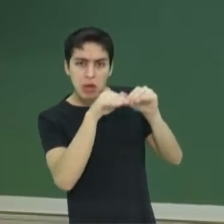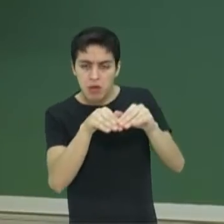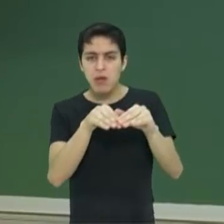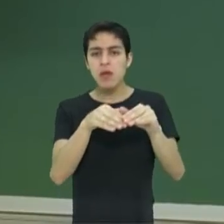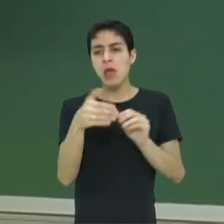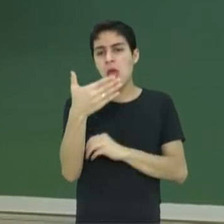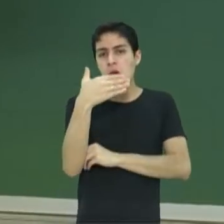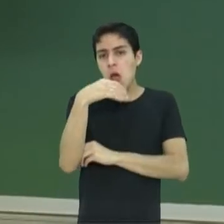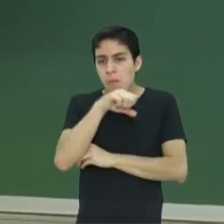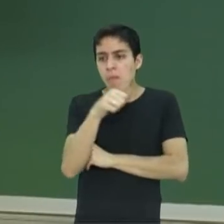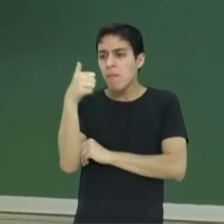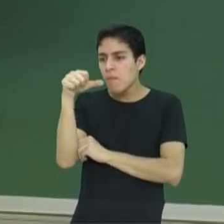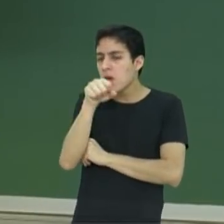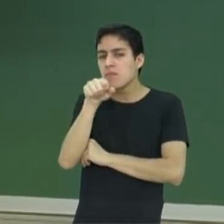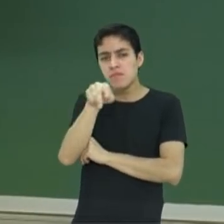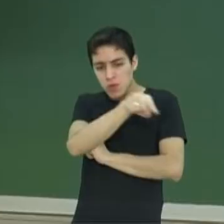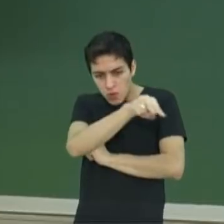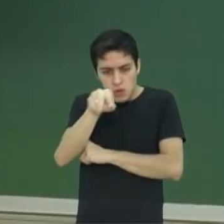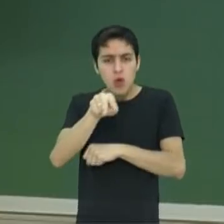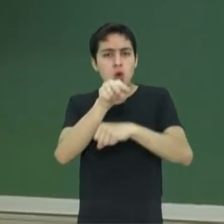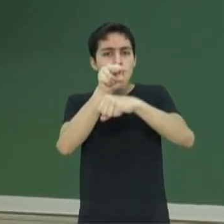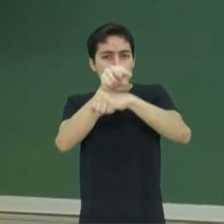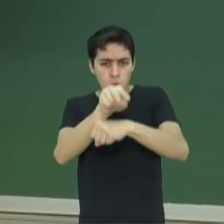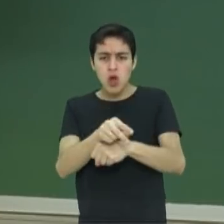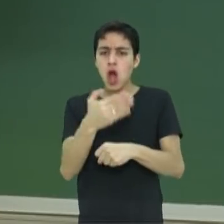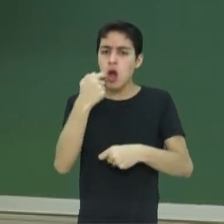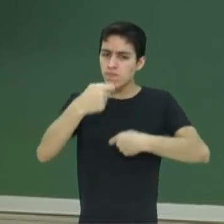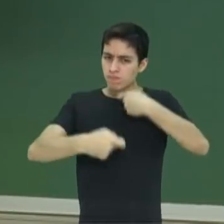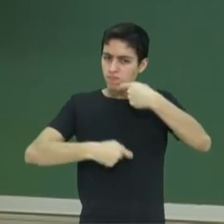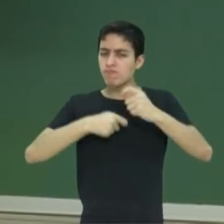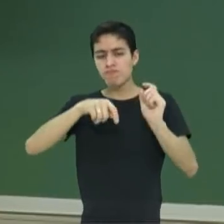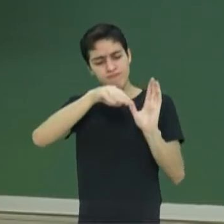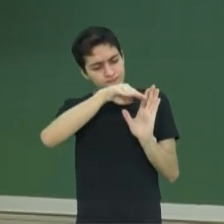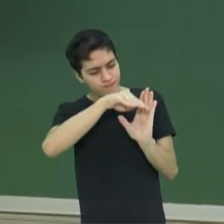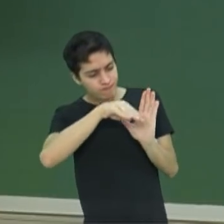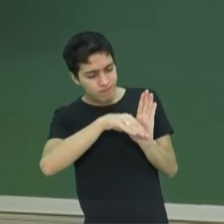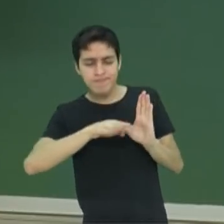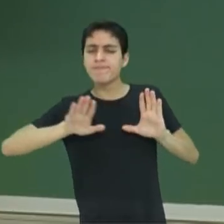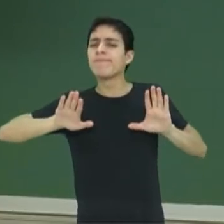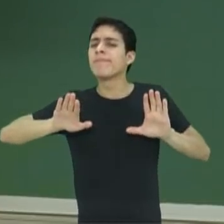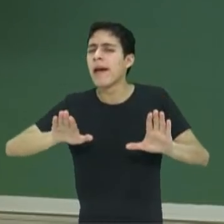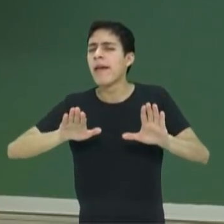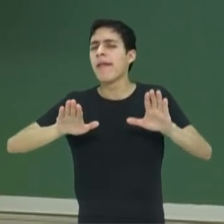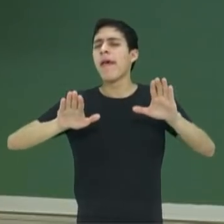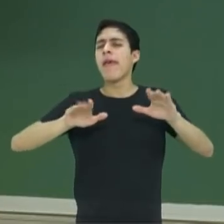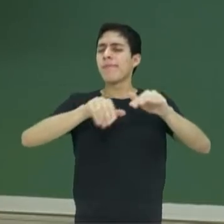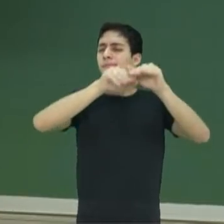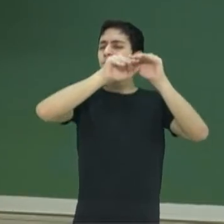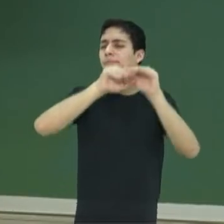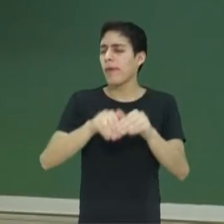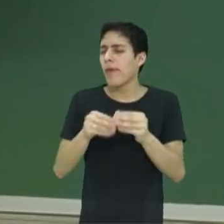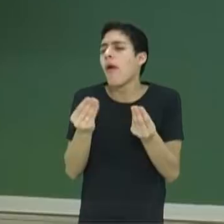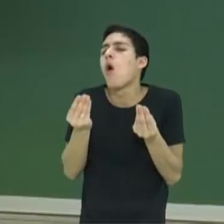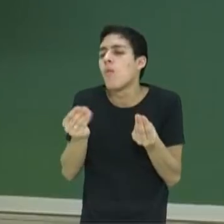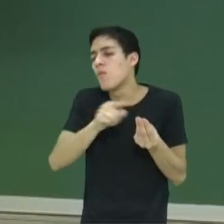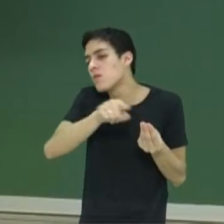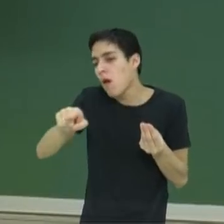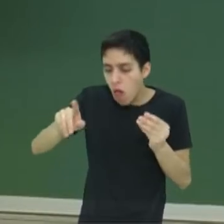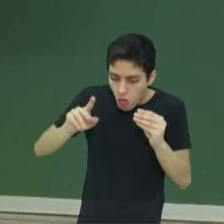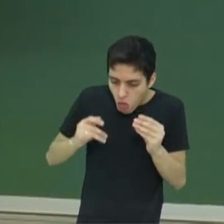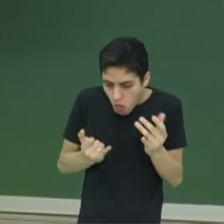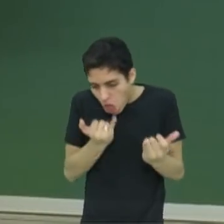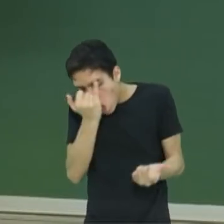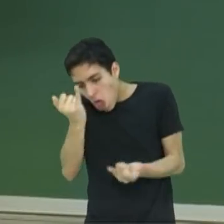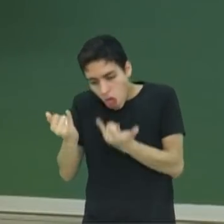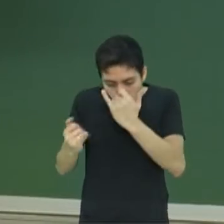pais realmente eles cuidam da alimentação, mas ele fala que como que vocês acabaram tão barrigudos assim? Então ele